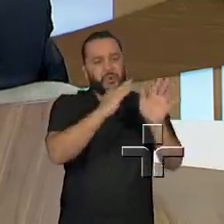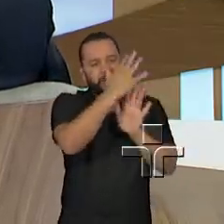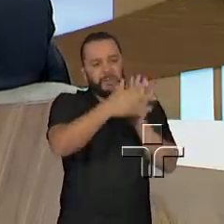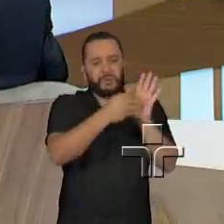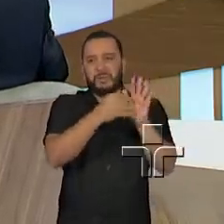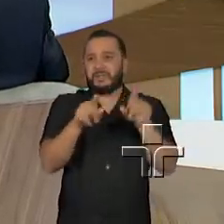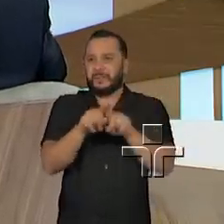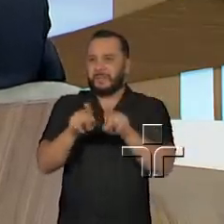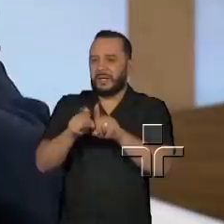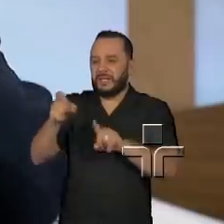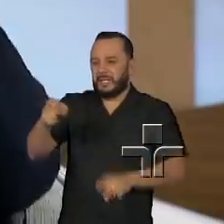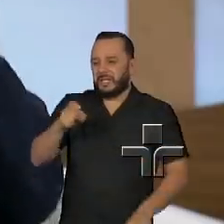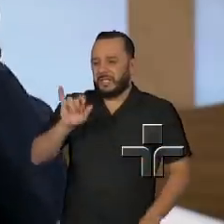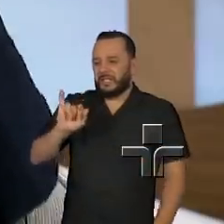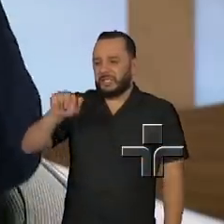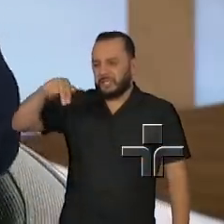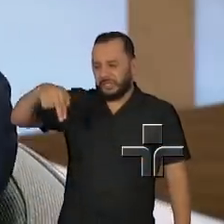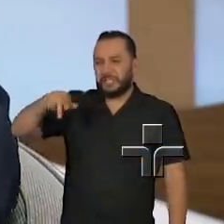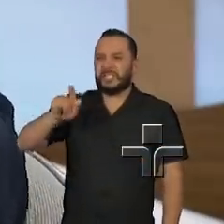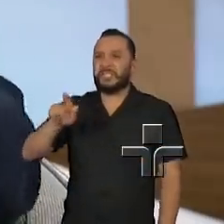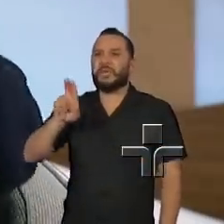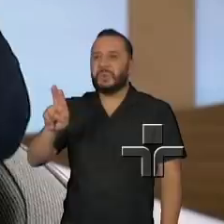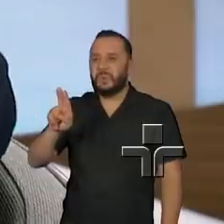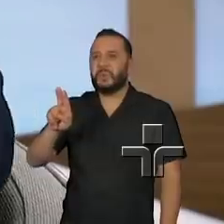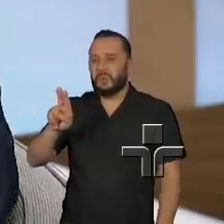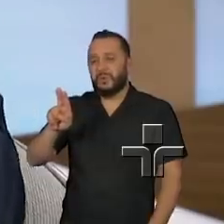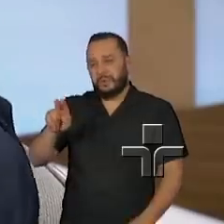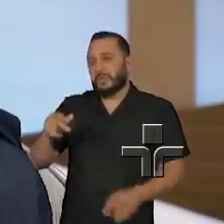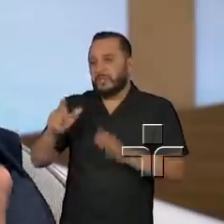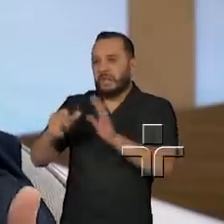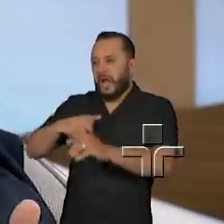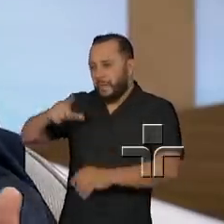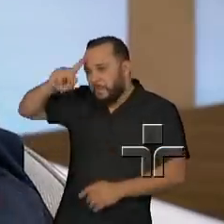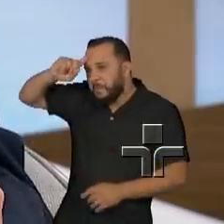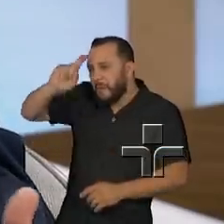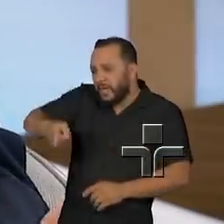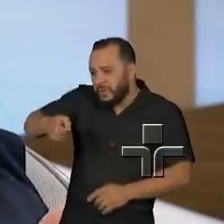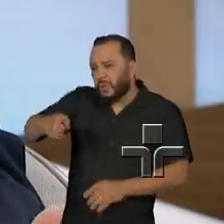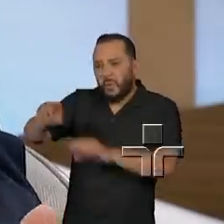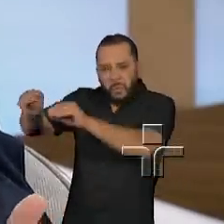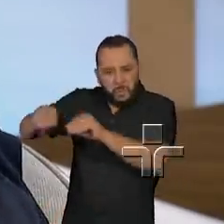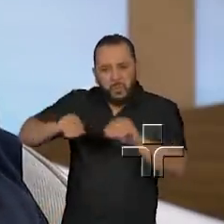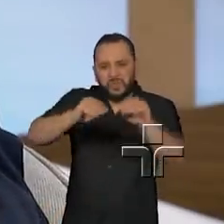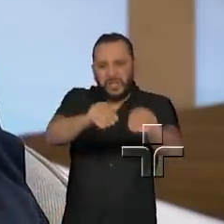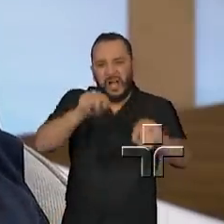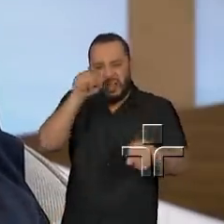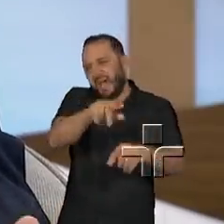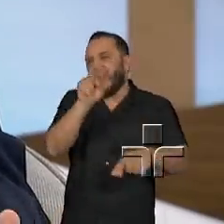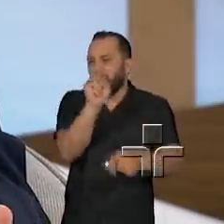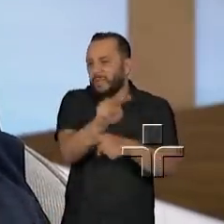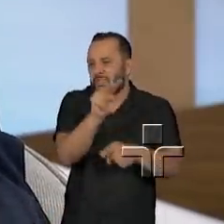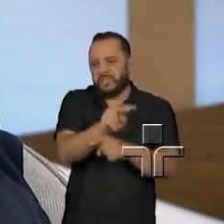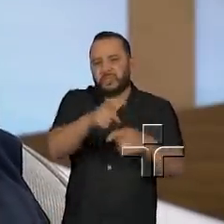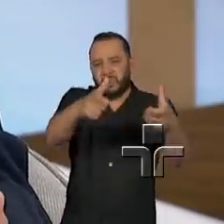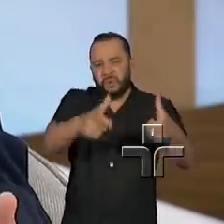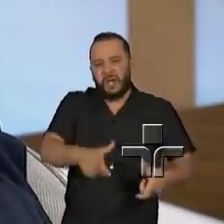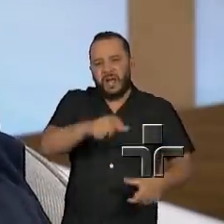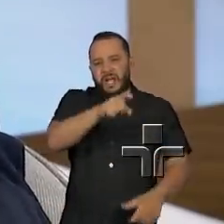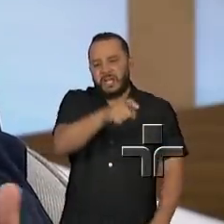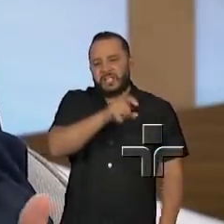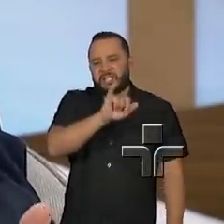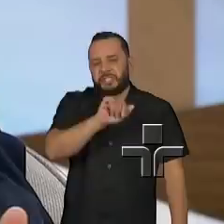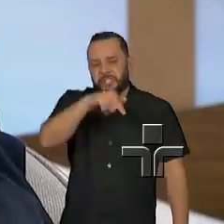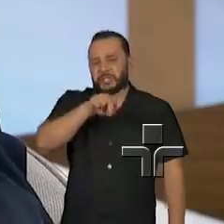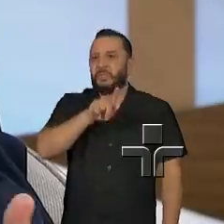foi um convencimento dos brancos, dizer, mudem-se para esse lugar, lá vocês serão protegidos. Então, a gente pode entender que é